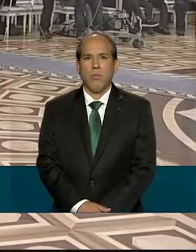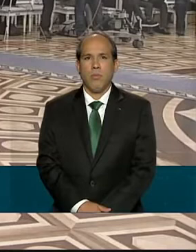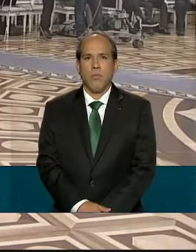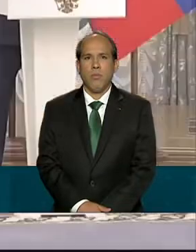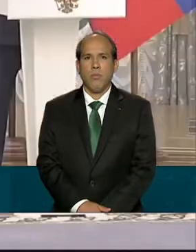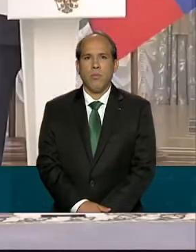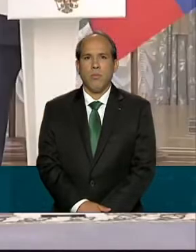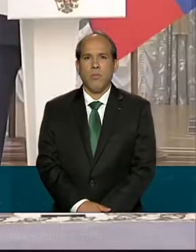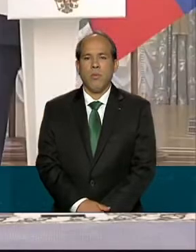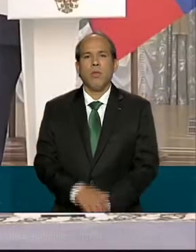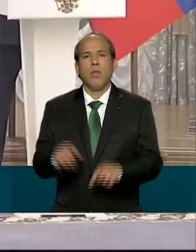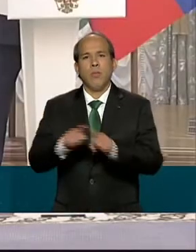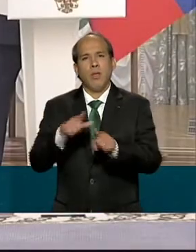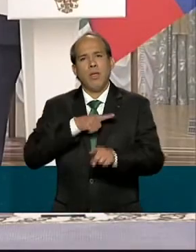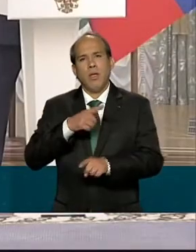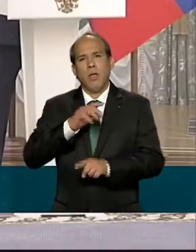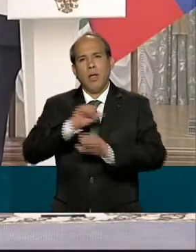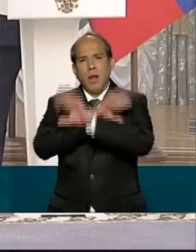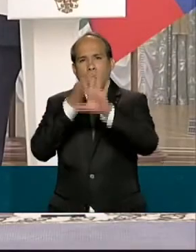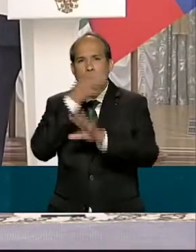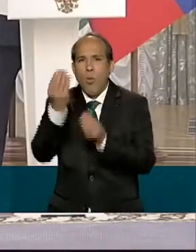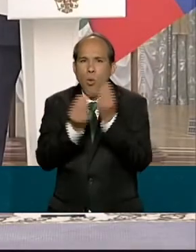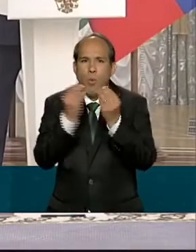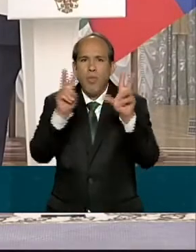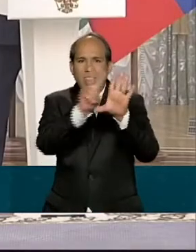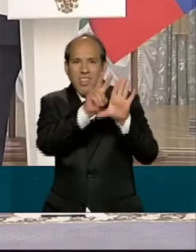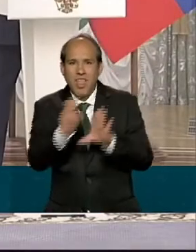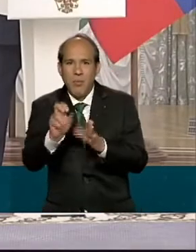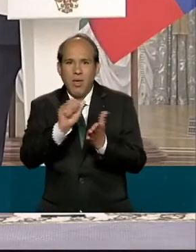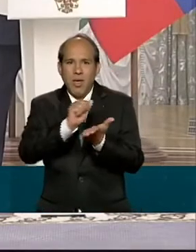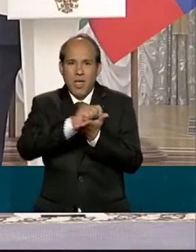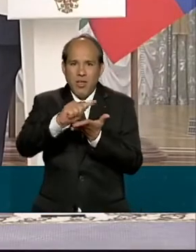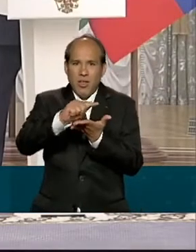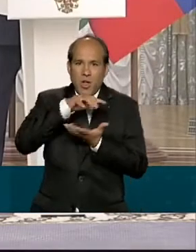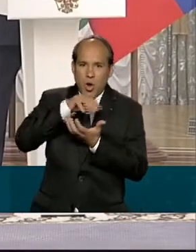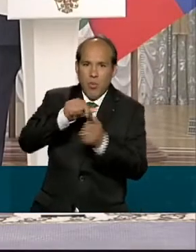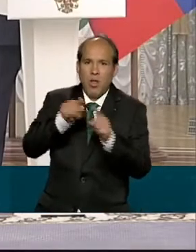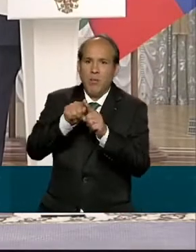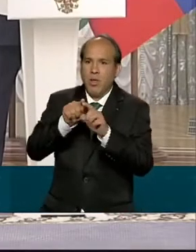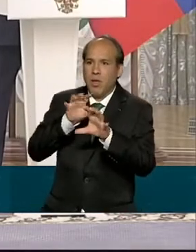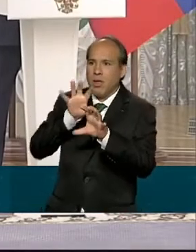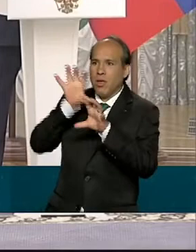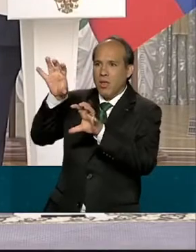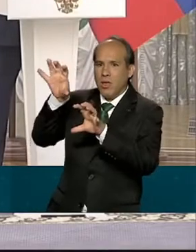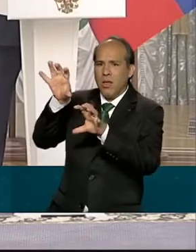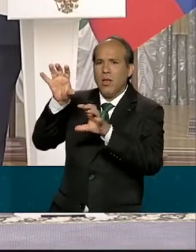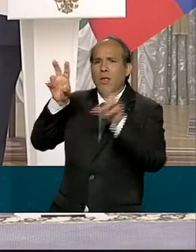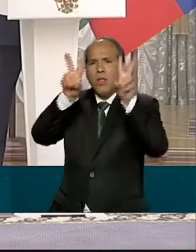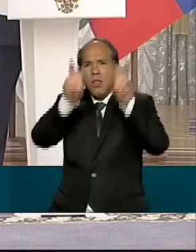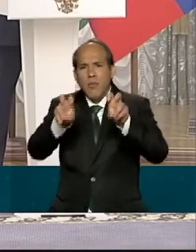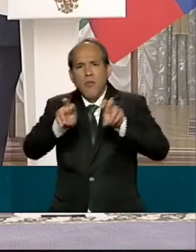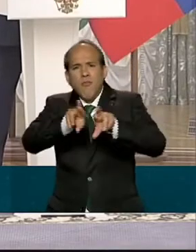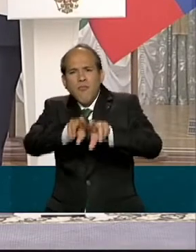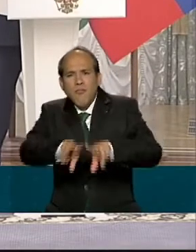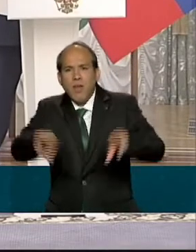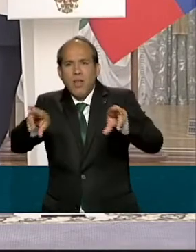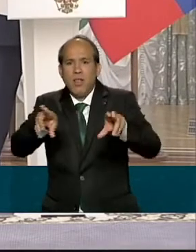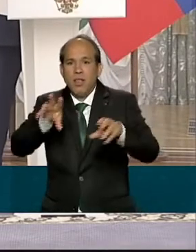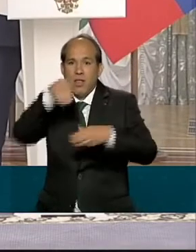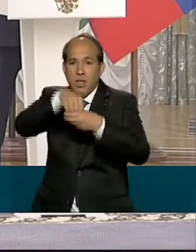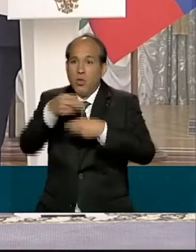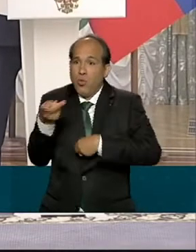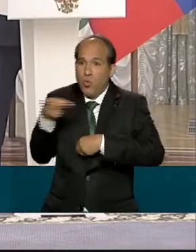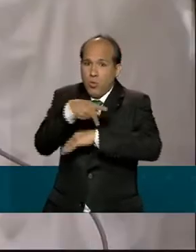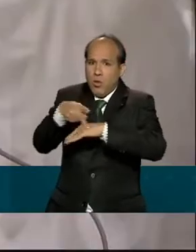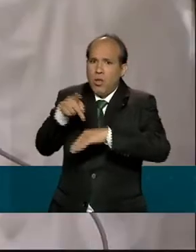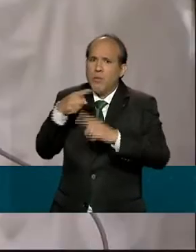Ao trocar opiniões sobre temas da agenda global e regional, constatamos que sobre muitos assuntos as posições dos nossos países